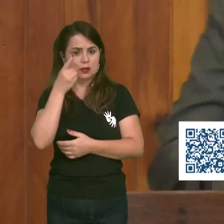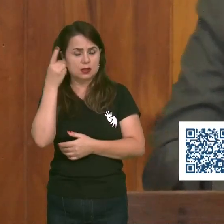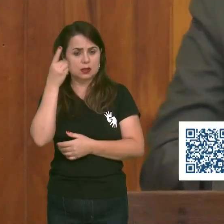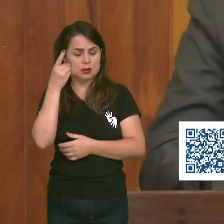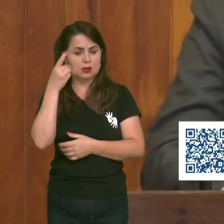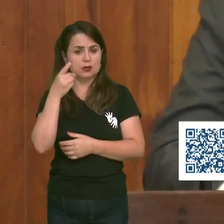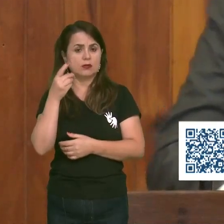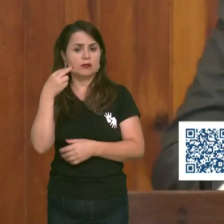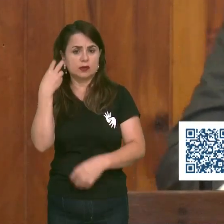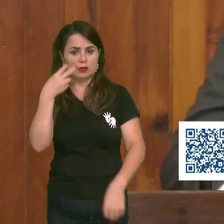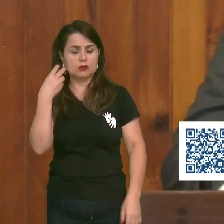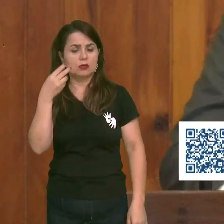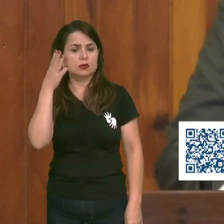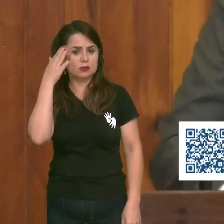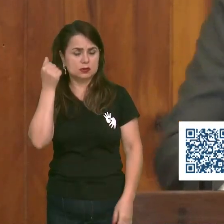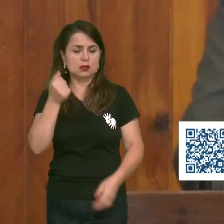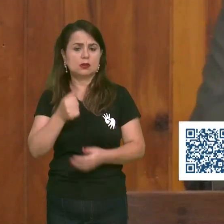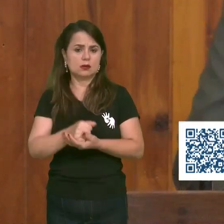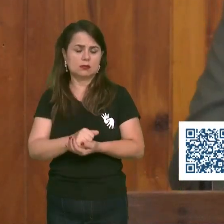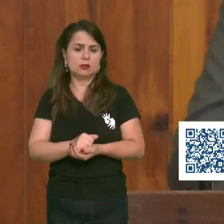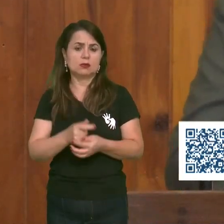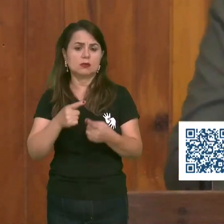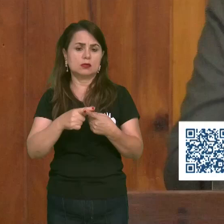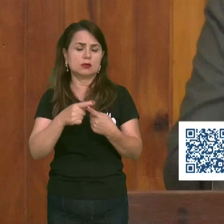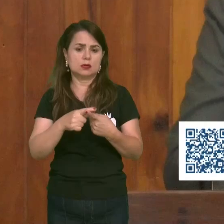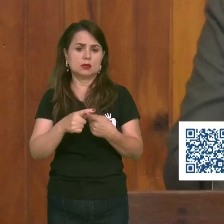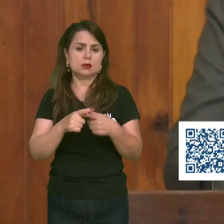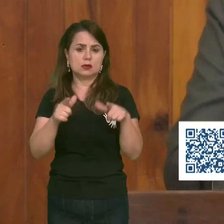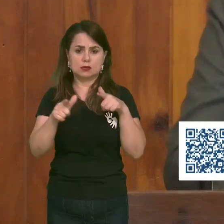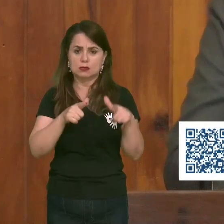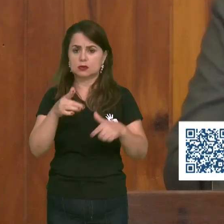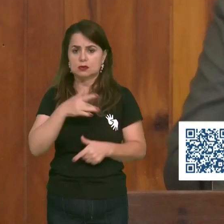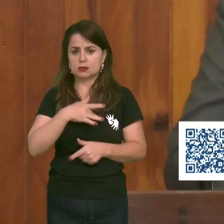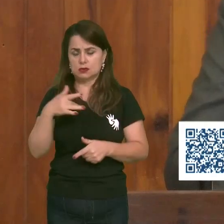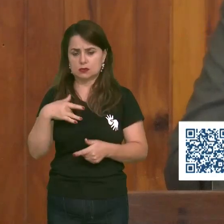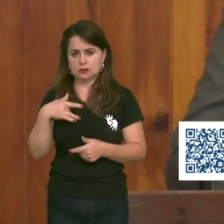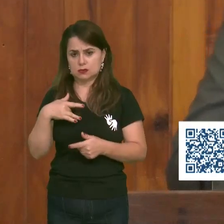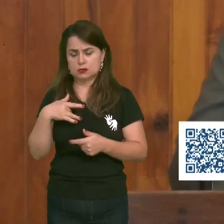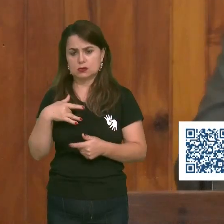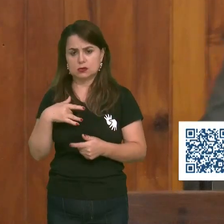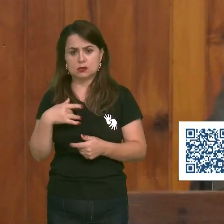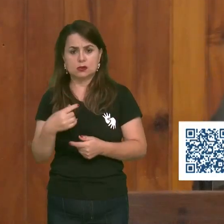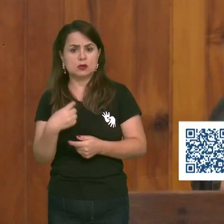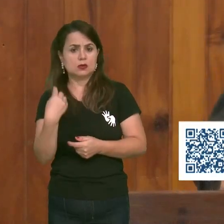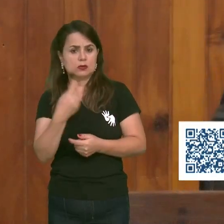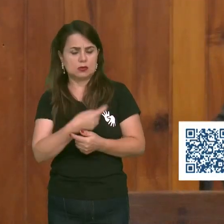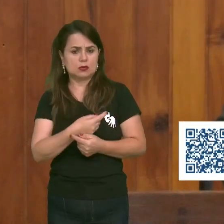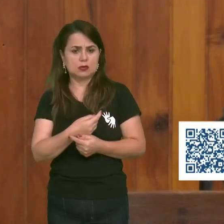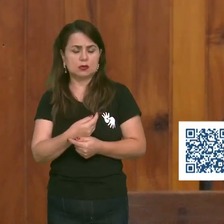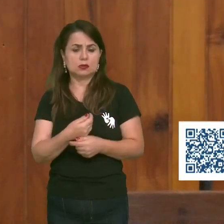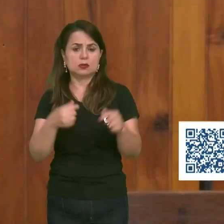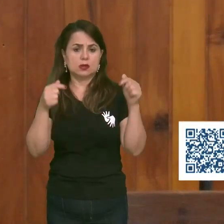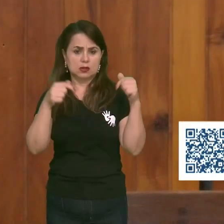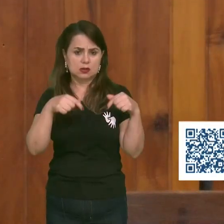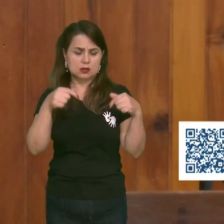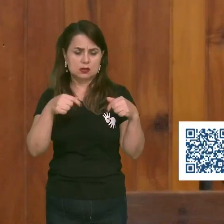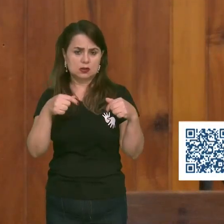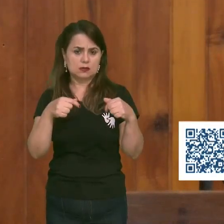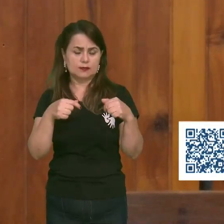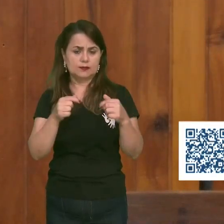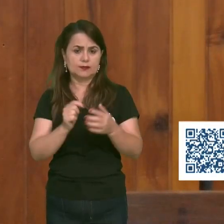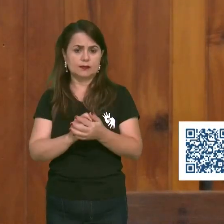do município Secretaria da Saúde nós temos recebido Vereador Júnior Moraes